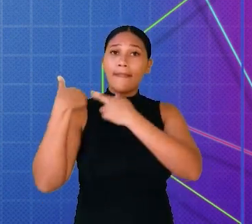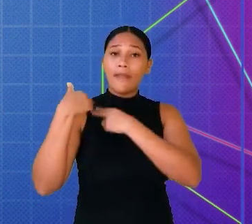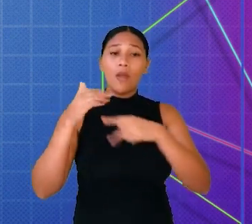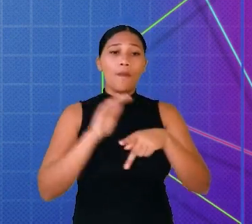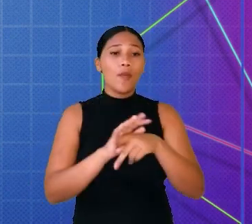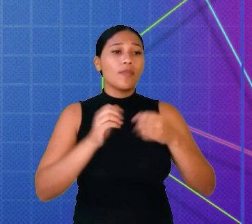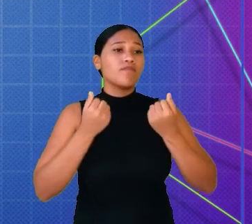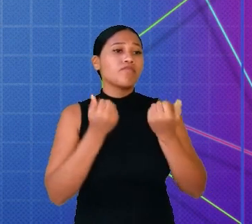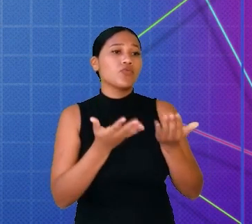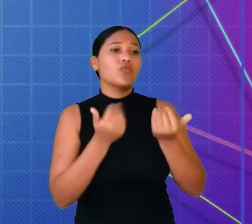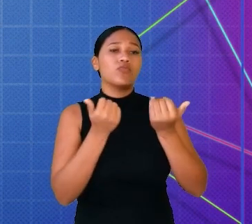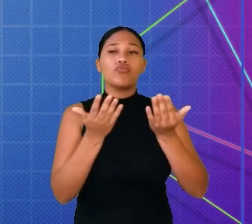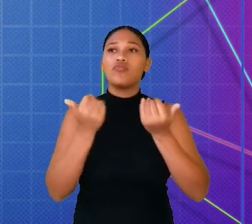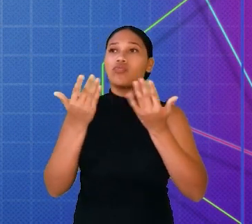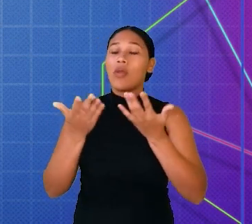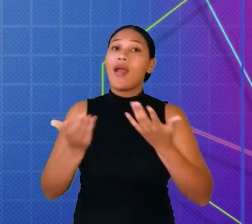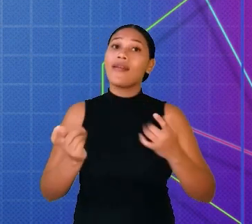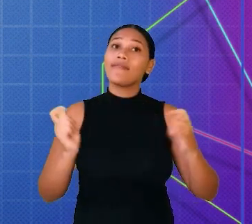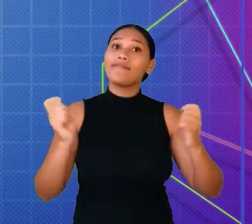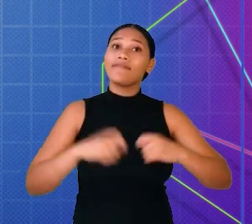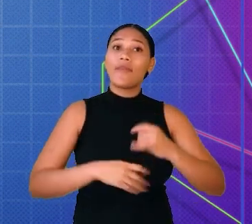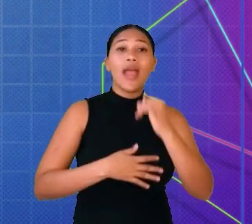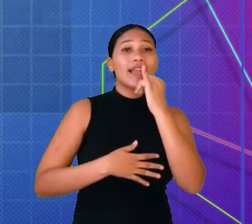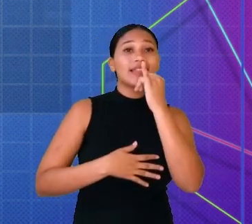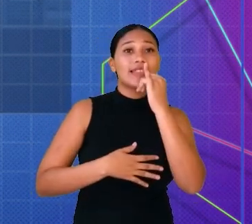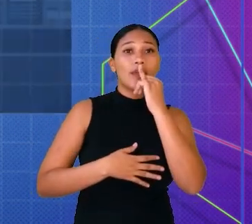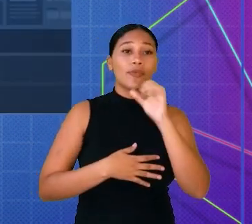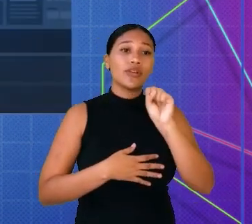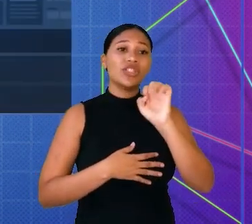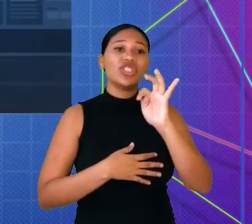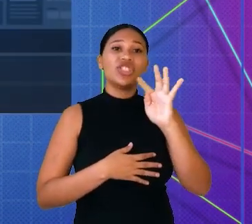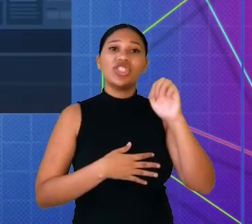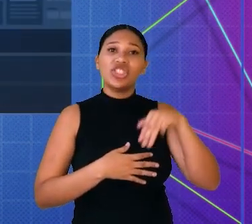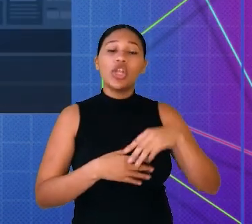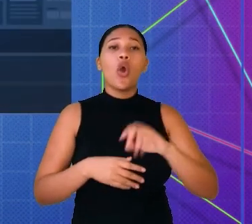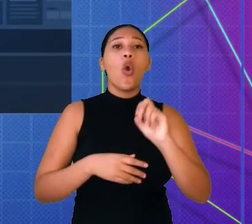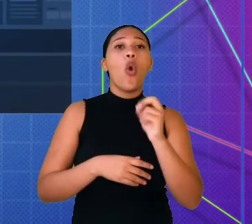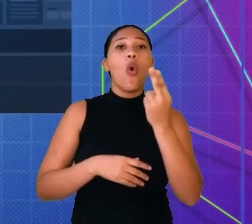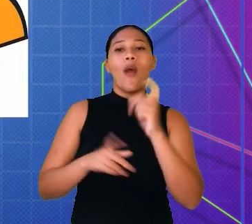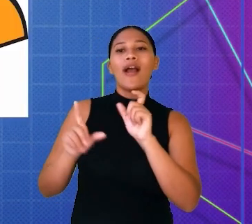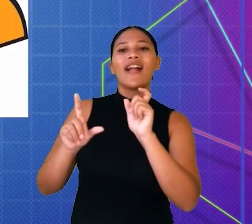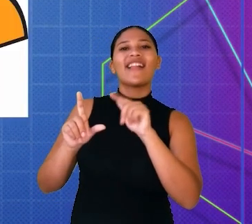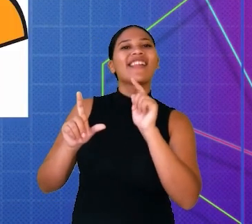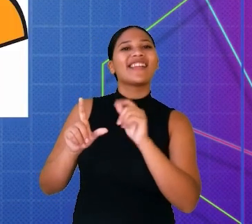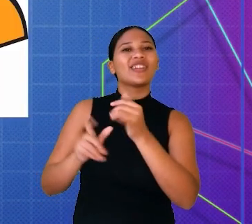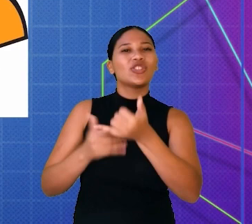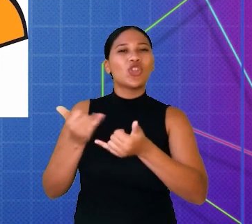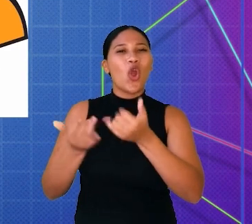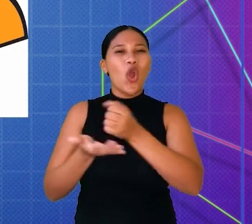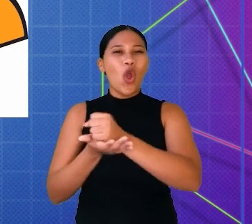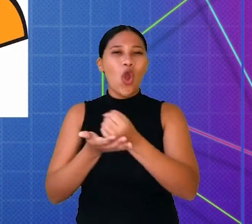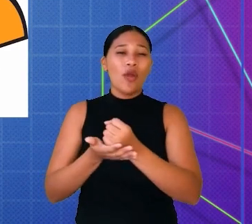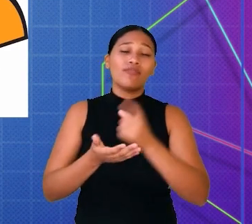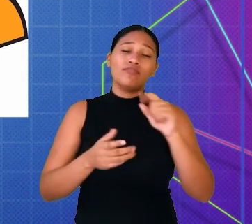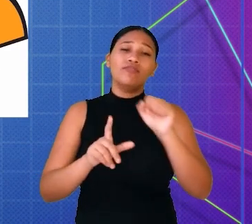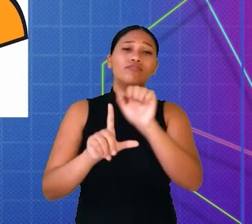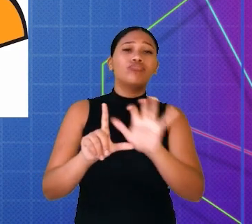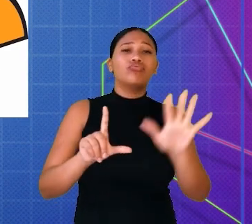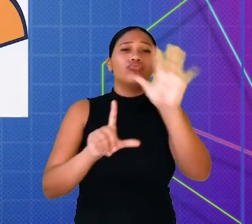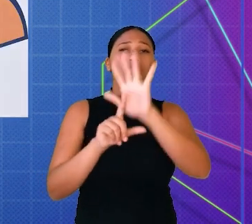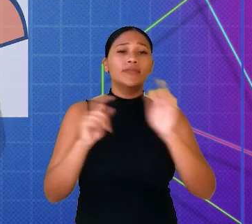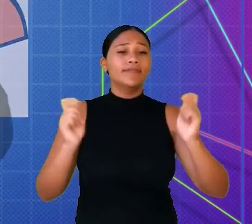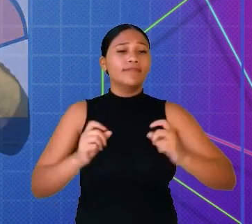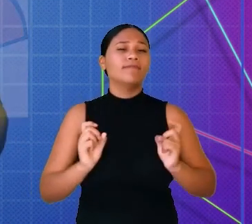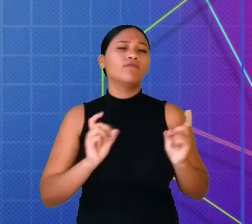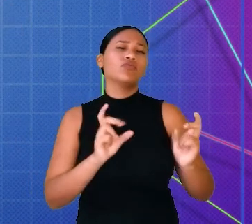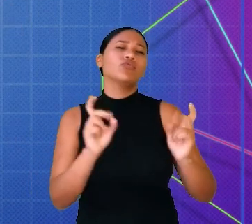são responsáveis pela distribuição. E aí a gente pode pegar como exemplo a Steam ou a Clique Jogos, que são na verdade grandes portais que